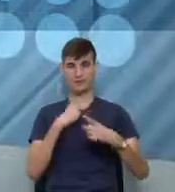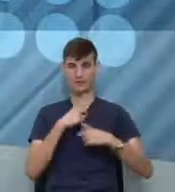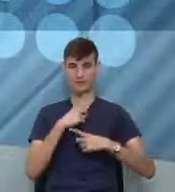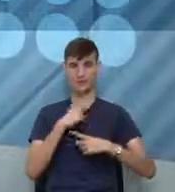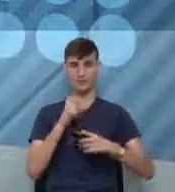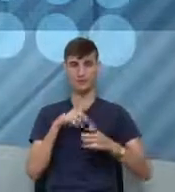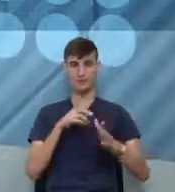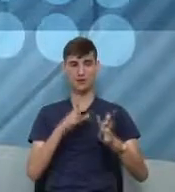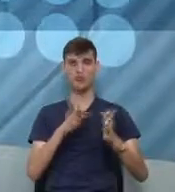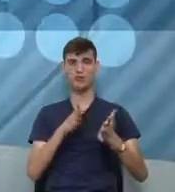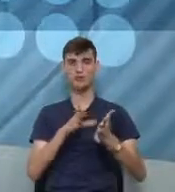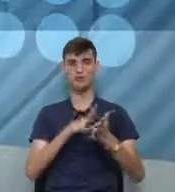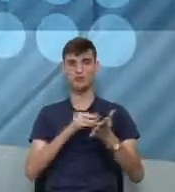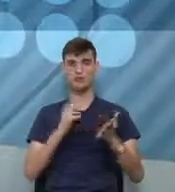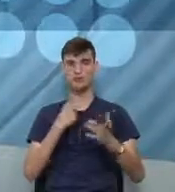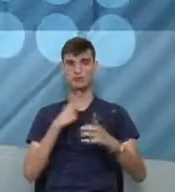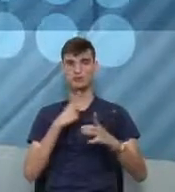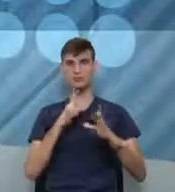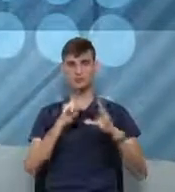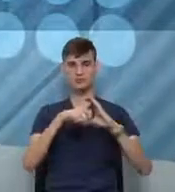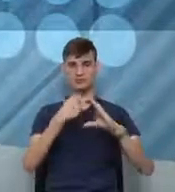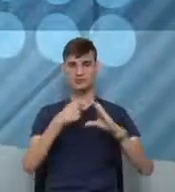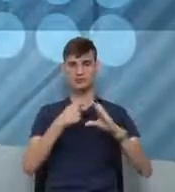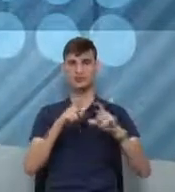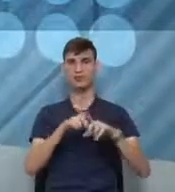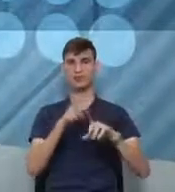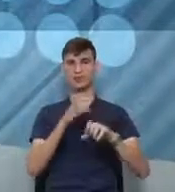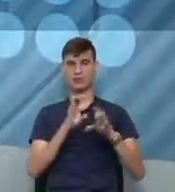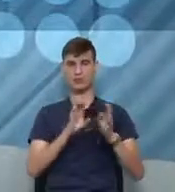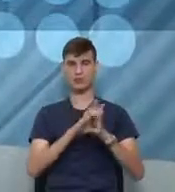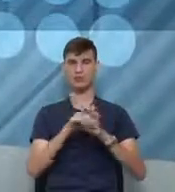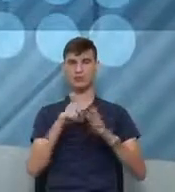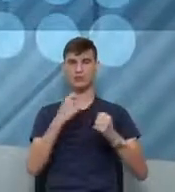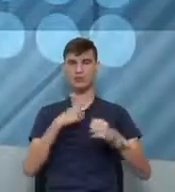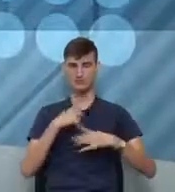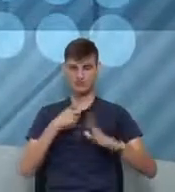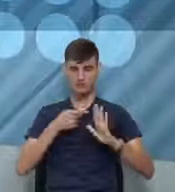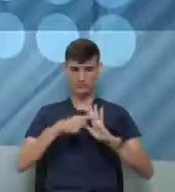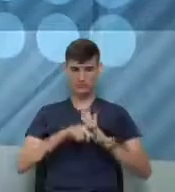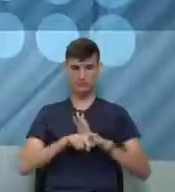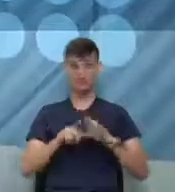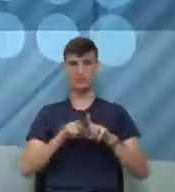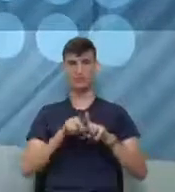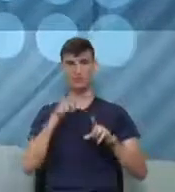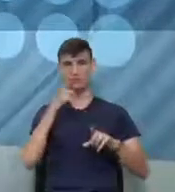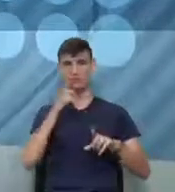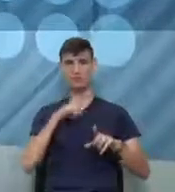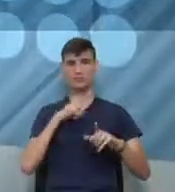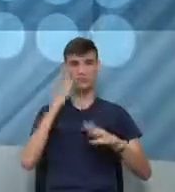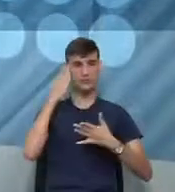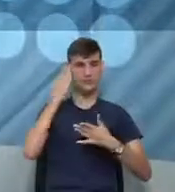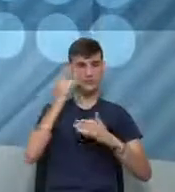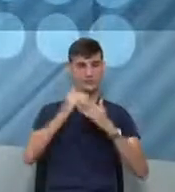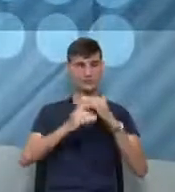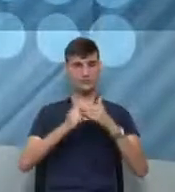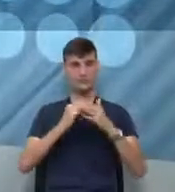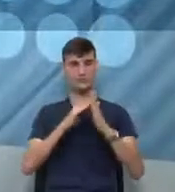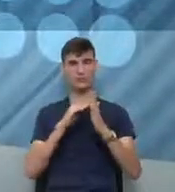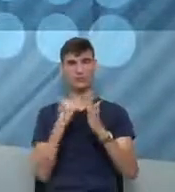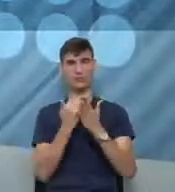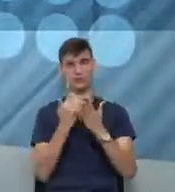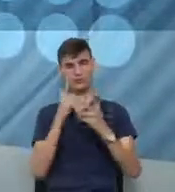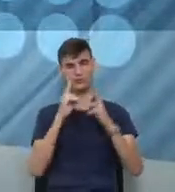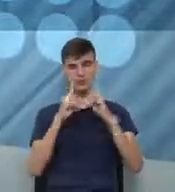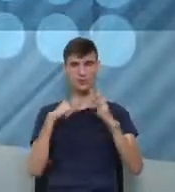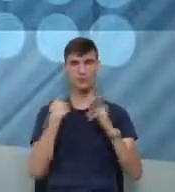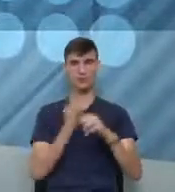aulas gravadas já destes conteúdos para que você possa aí aprofundar e conseguir compreender as resoluções